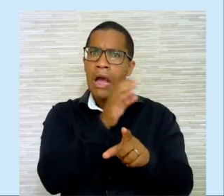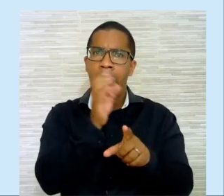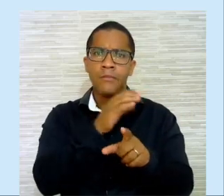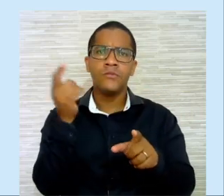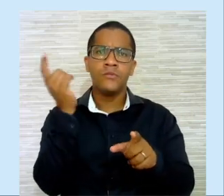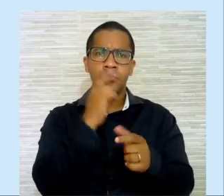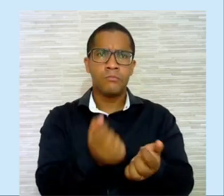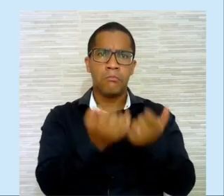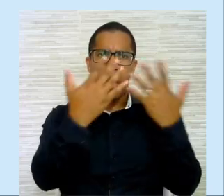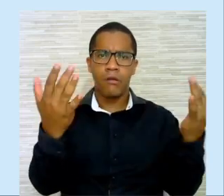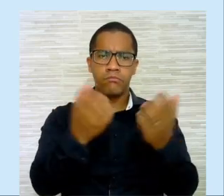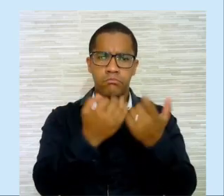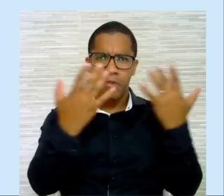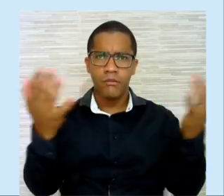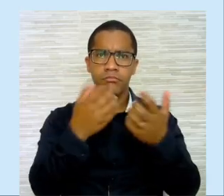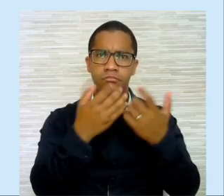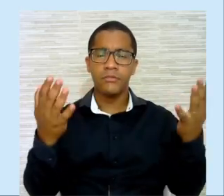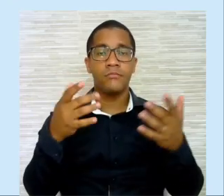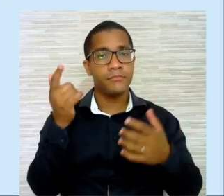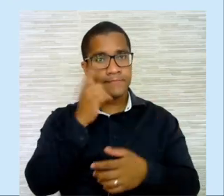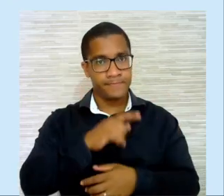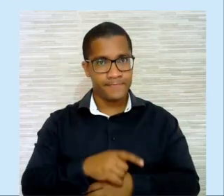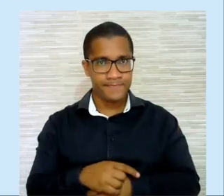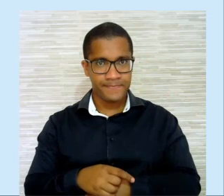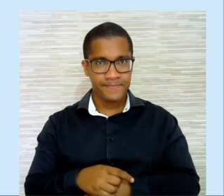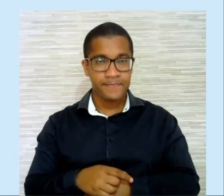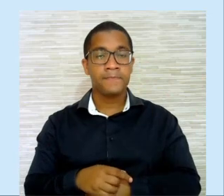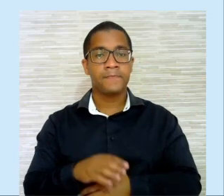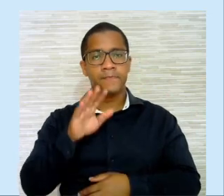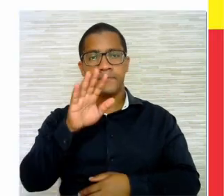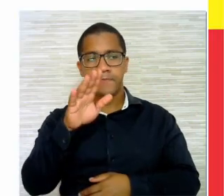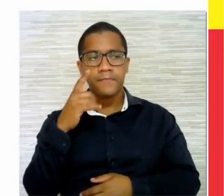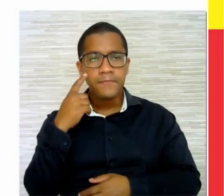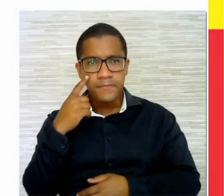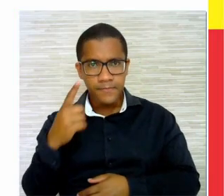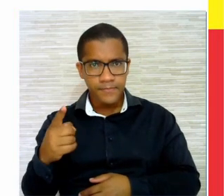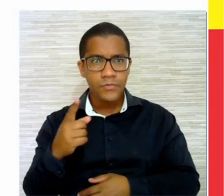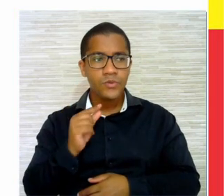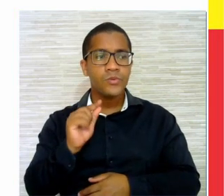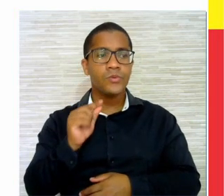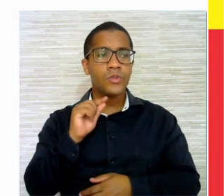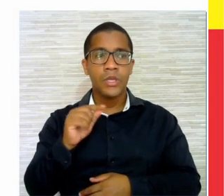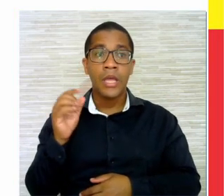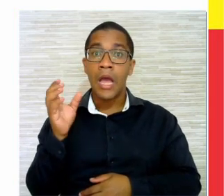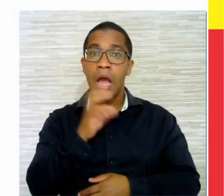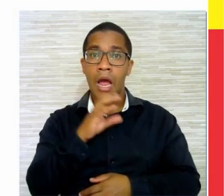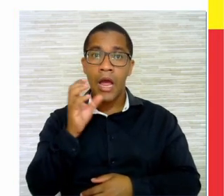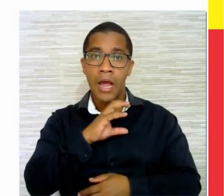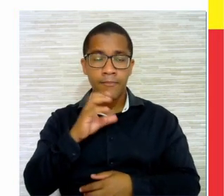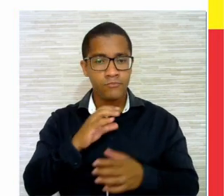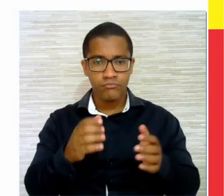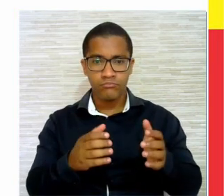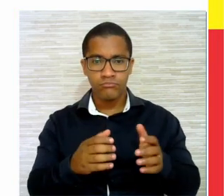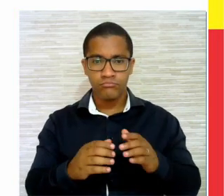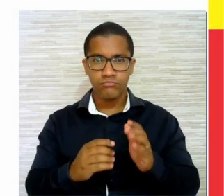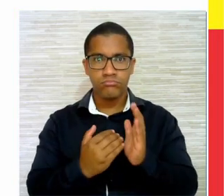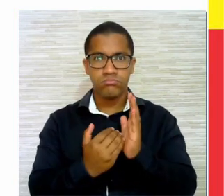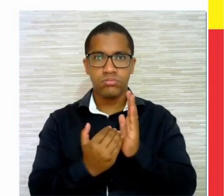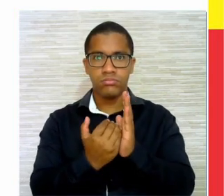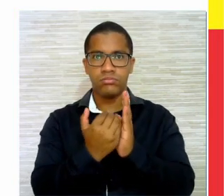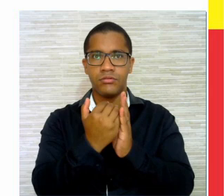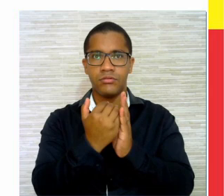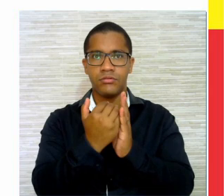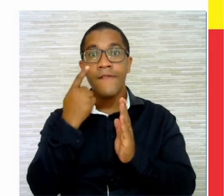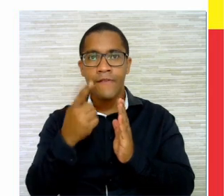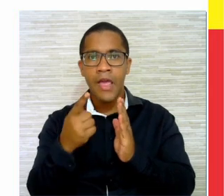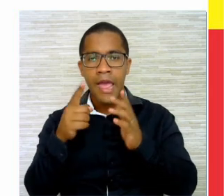ao longo da nossa formação. Ok? Observa na tela mais uma vez. A alta produção na pecuária. Então, você vê na tela aí